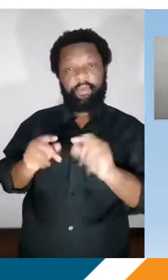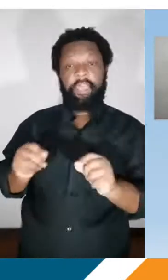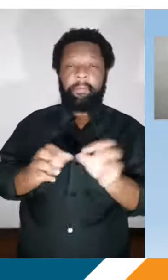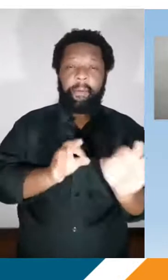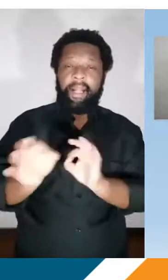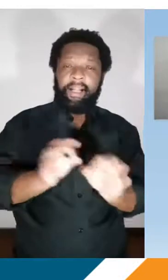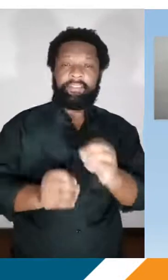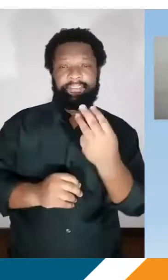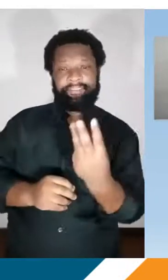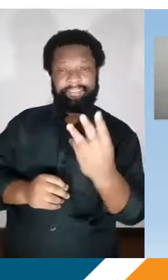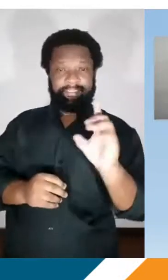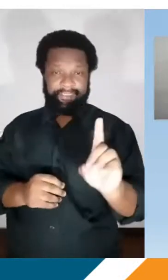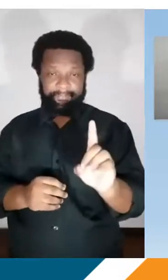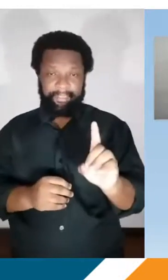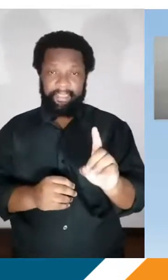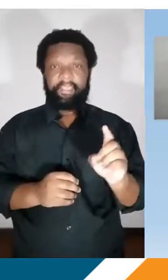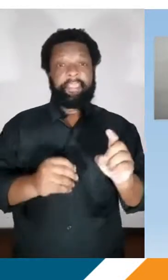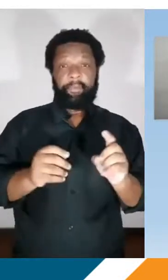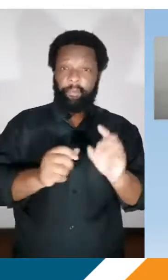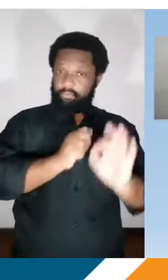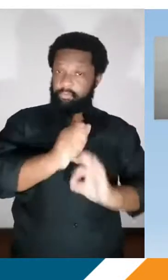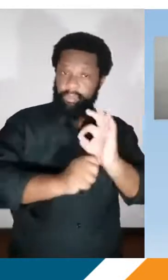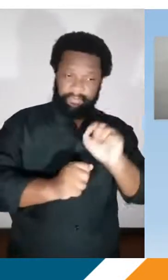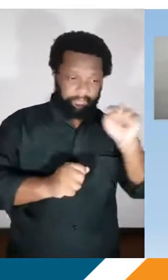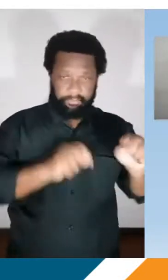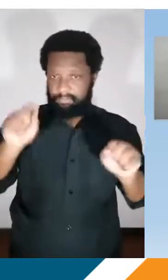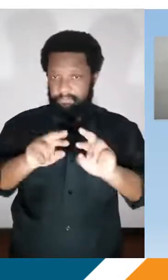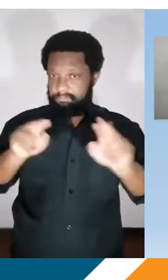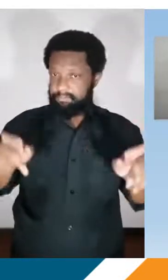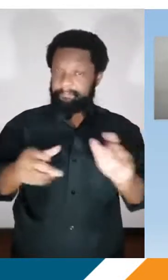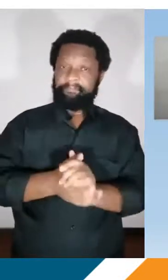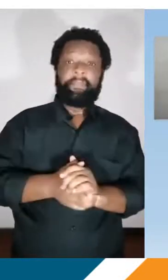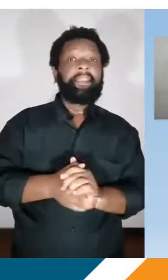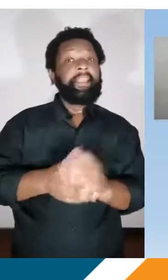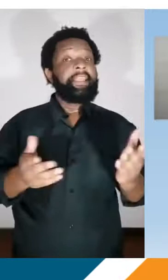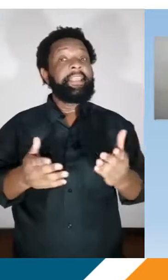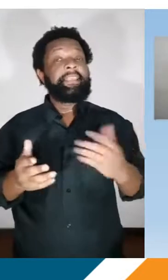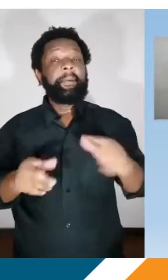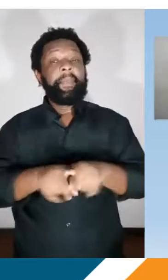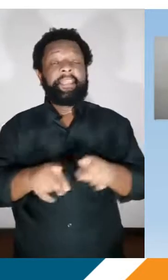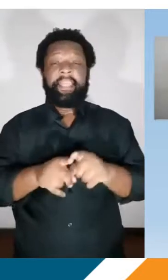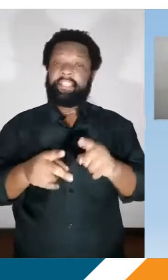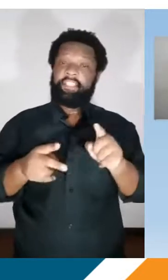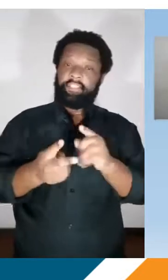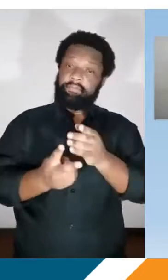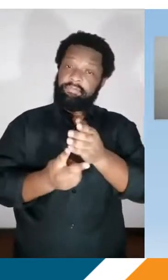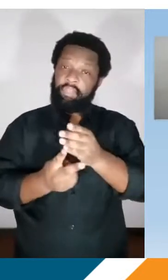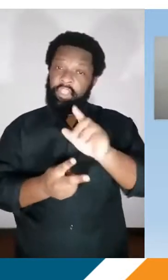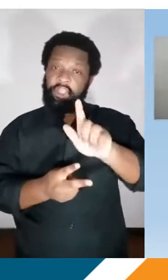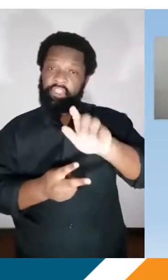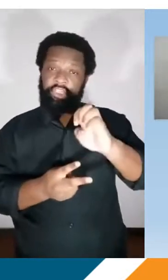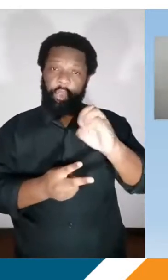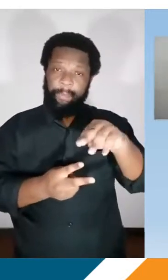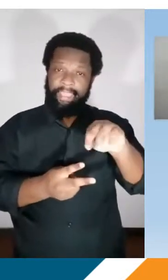os compostos vai ser o arranjo tridimensional entre os átomos desses compostos, e que a isomeria espacial é dividida em